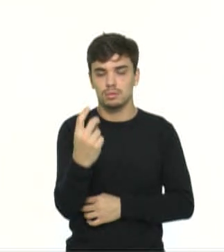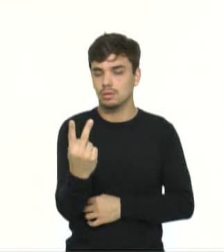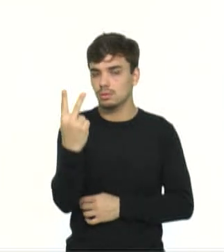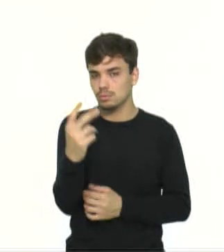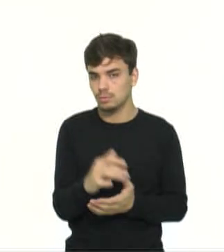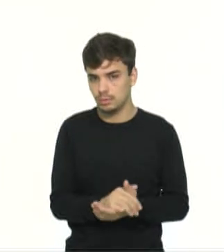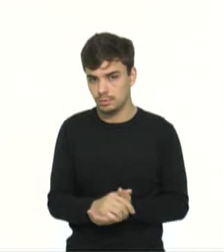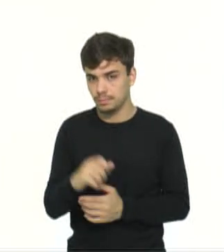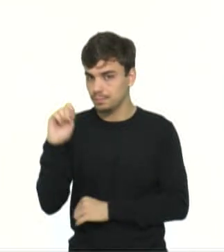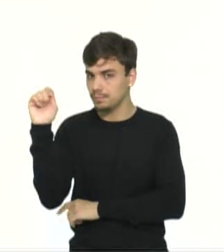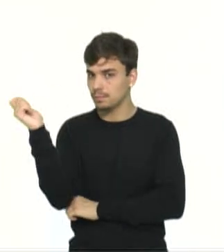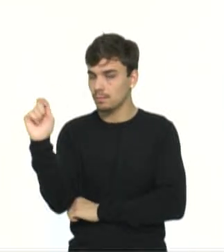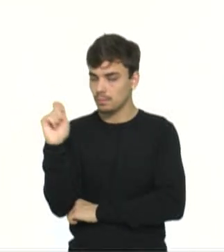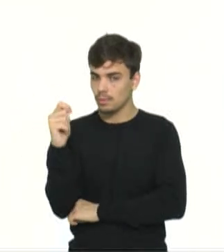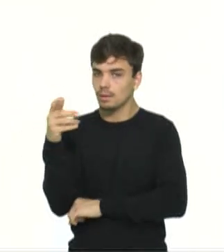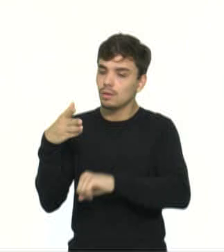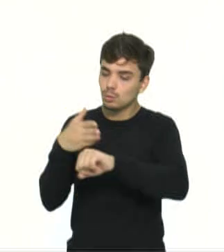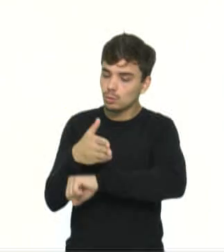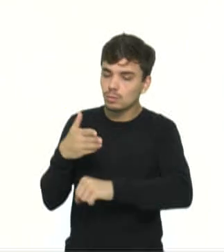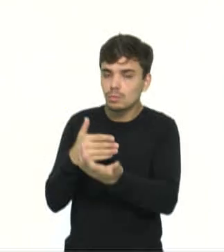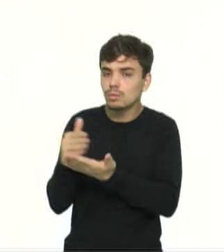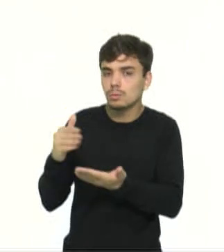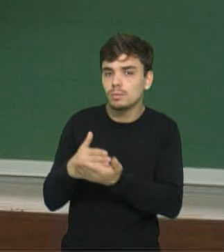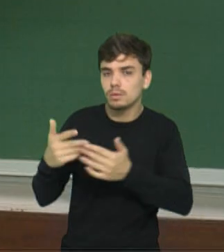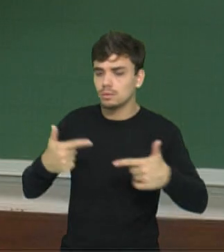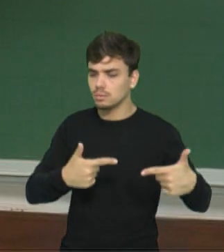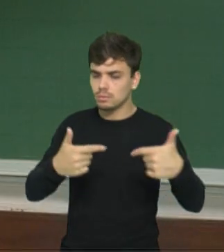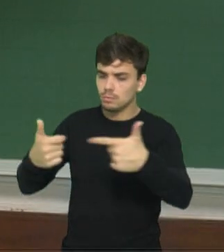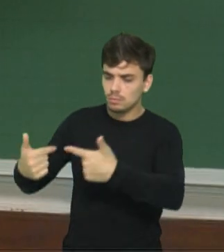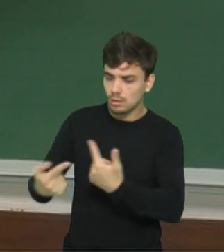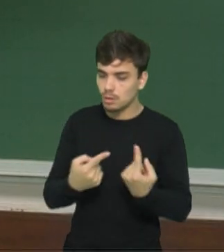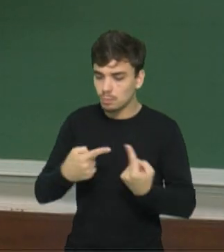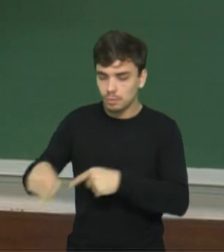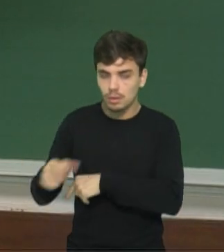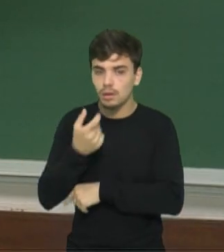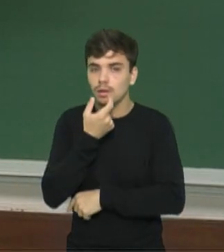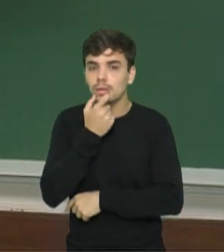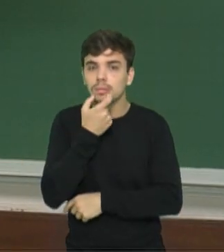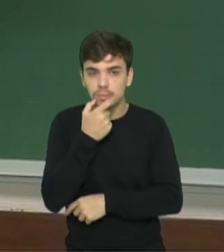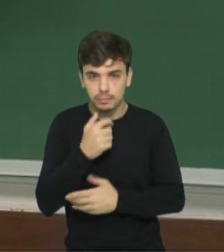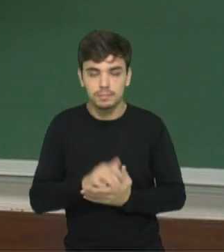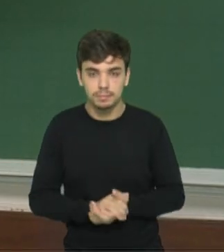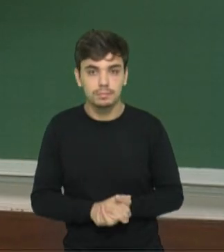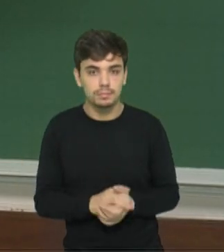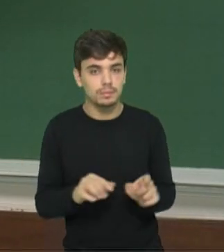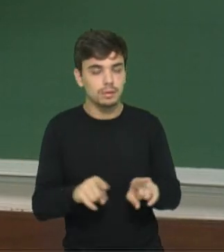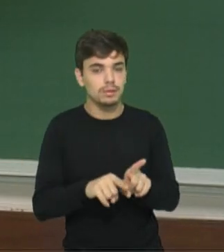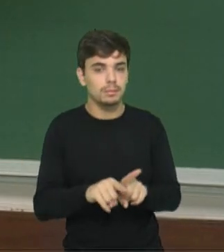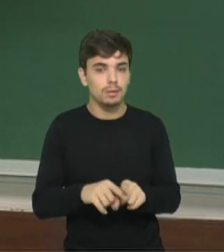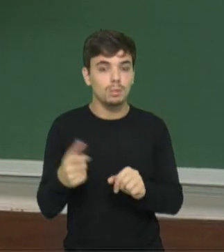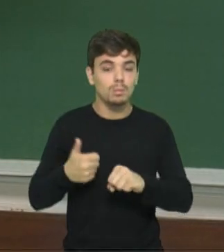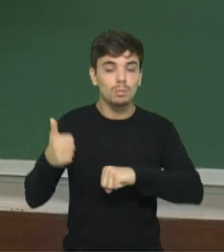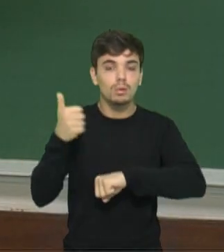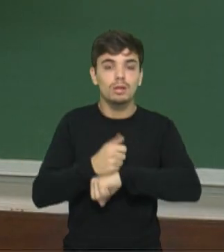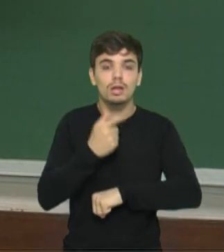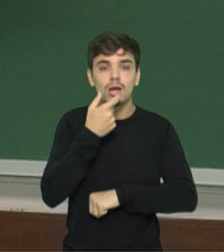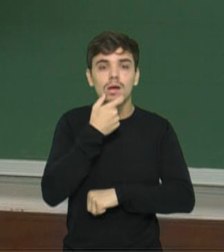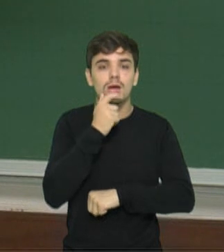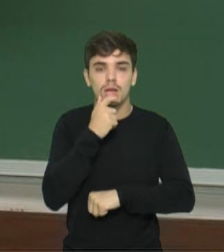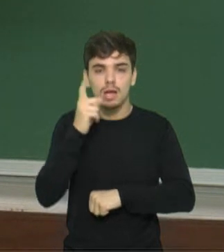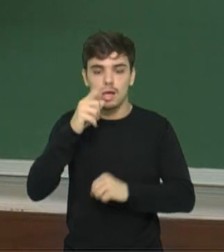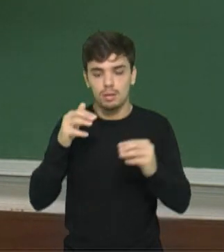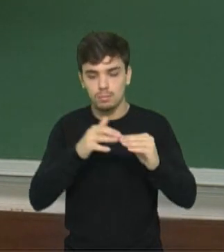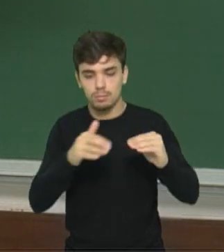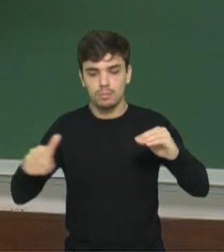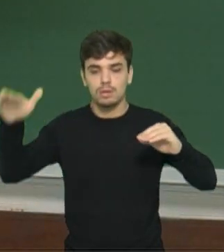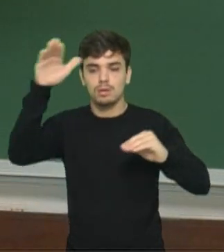Argentina entra nessa guerra contra a Inglaterra. O poder bélico da Inglaterra era maior que o poder